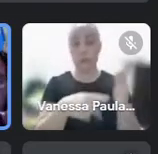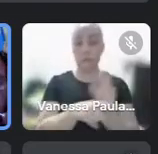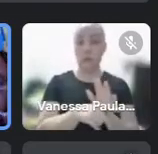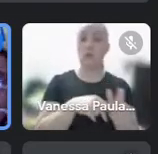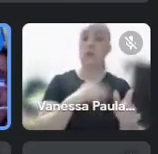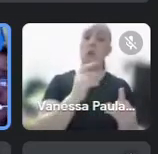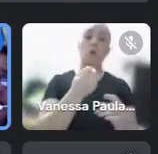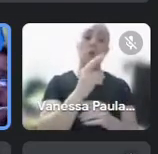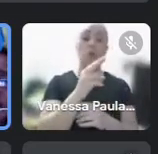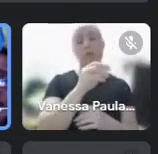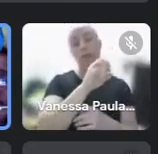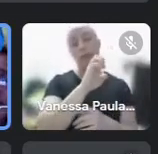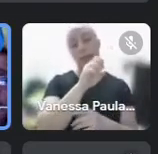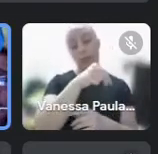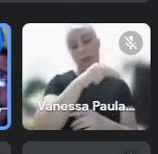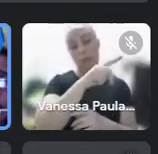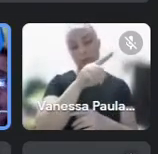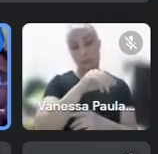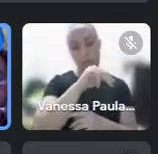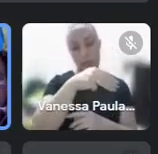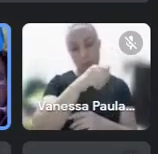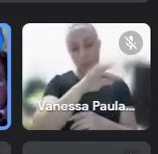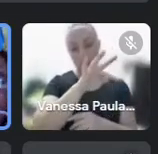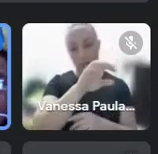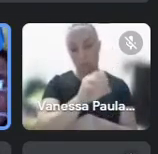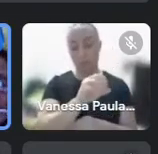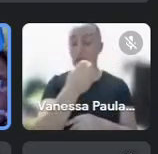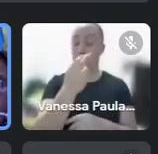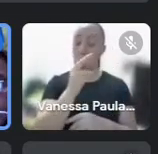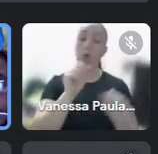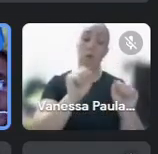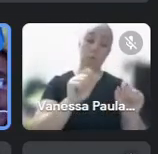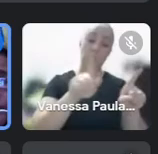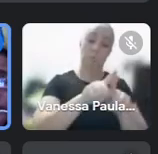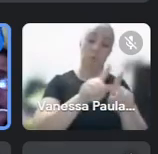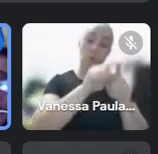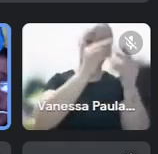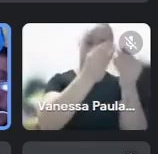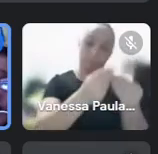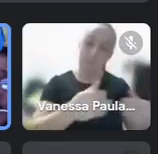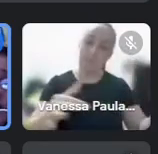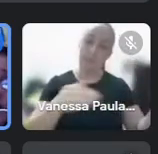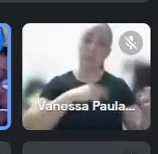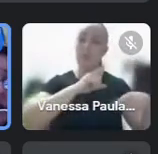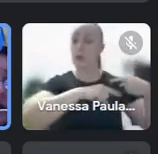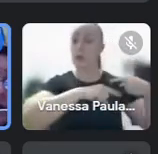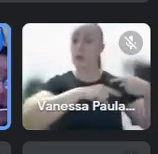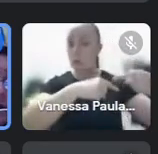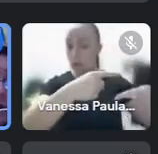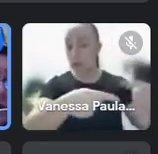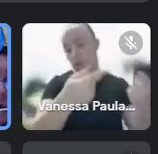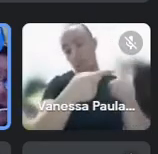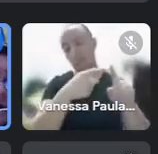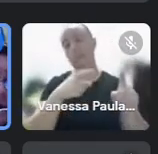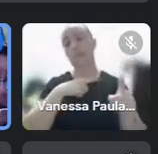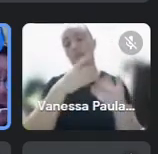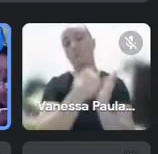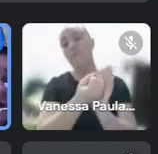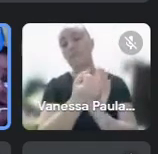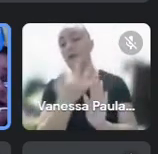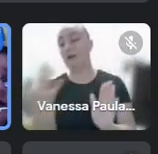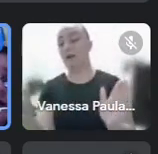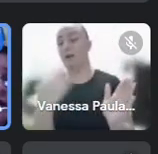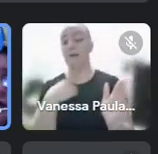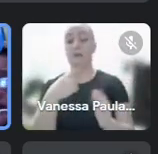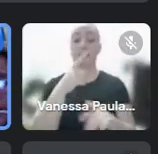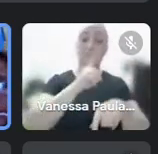enzimática, enfim, degeneração hidrópica, né, com edema celular, enfim, uma série de situações teciduais que